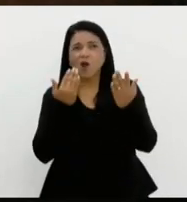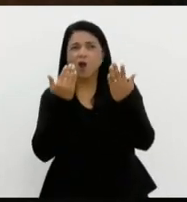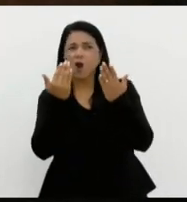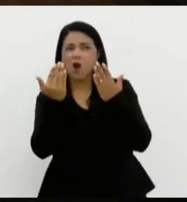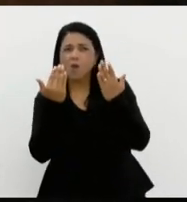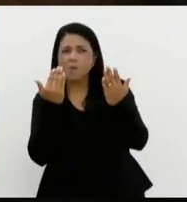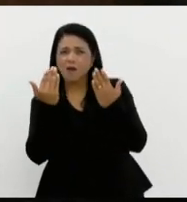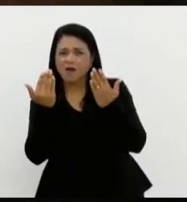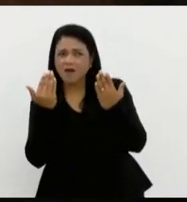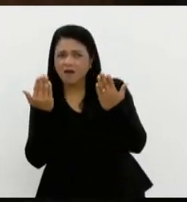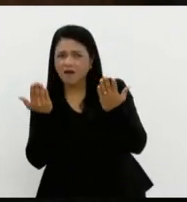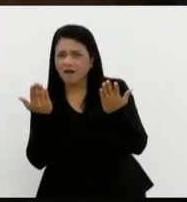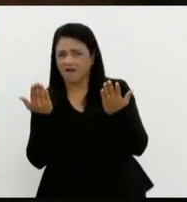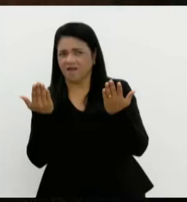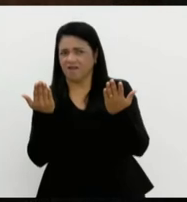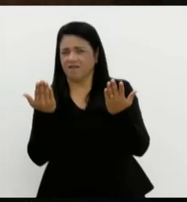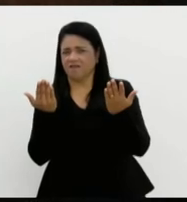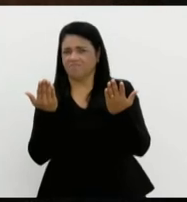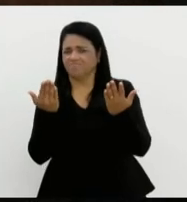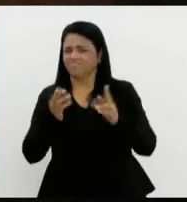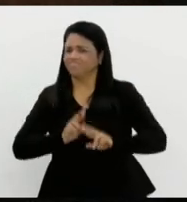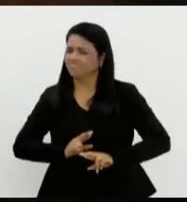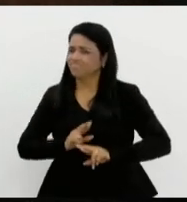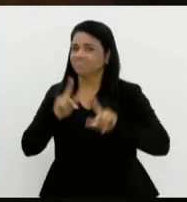alguma com